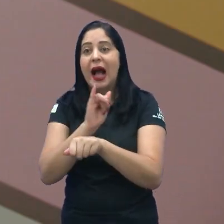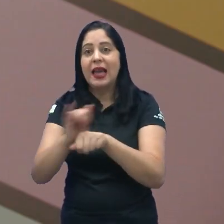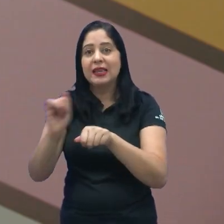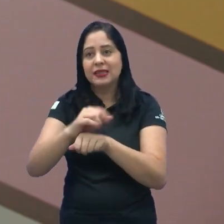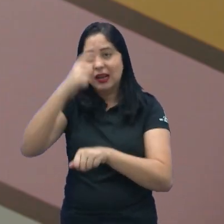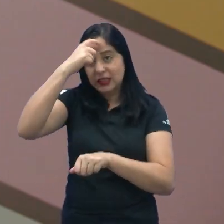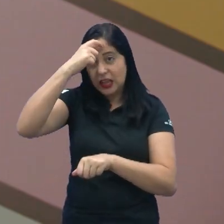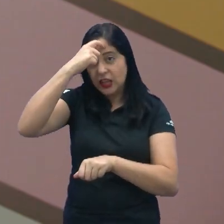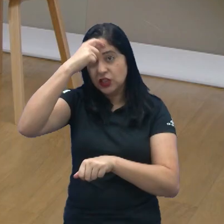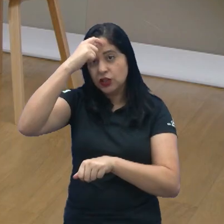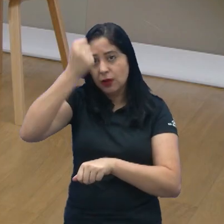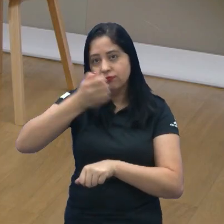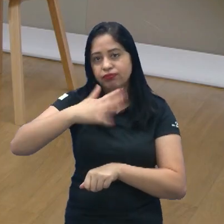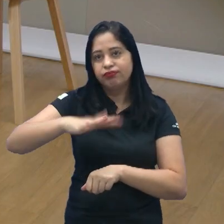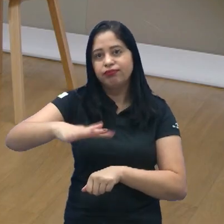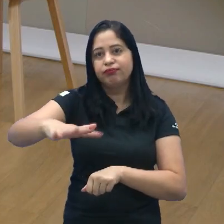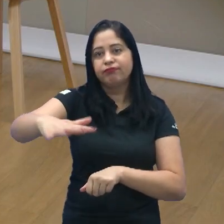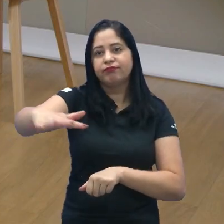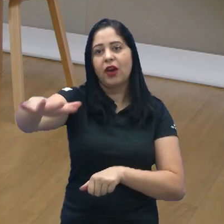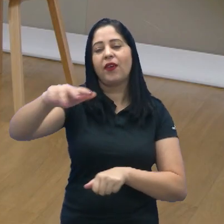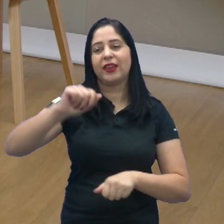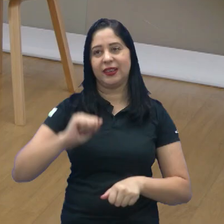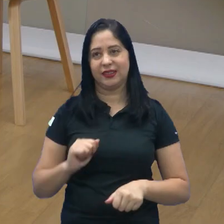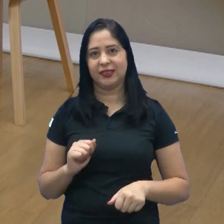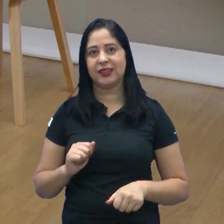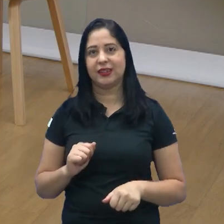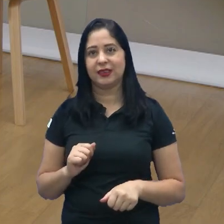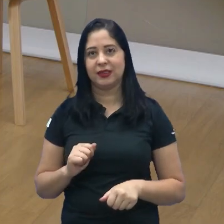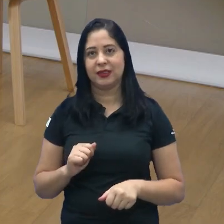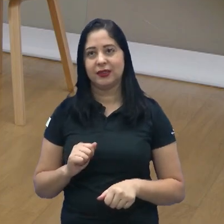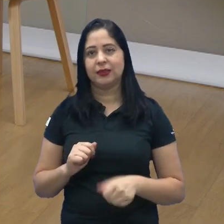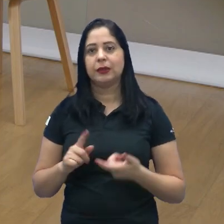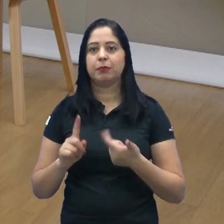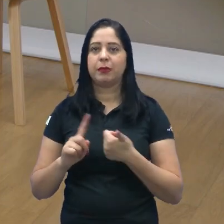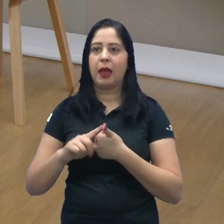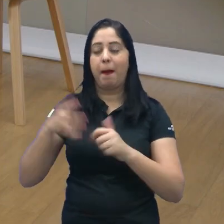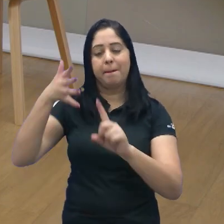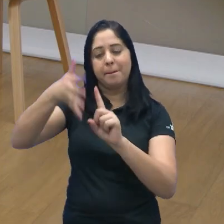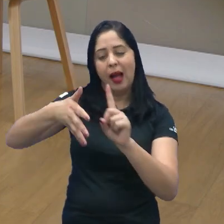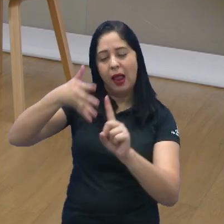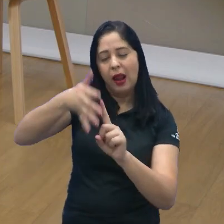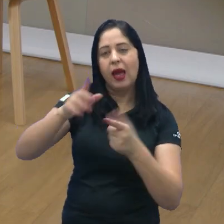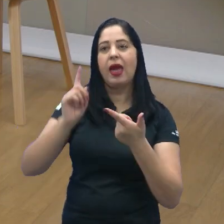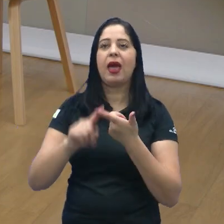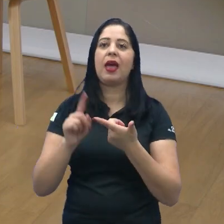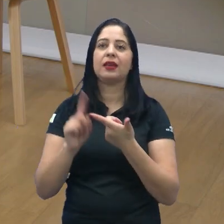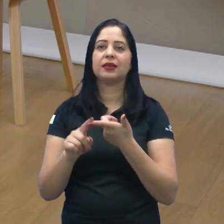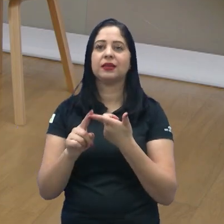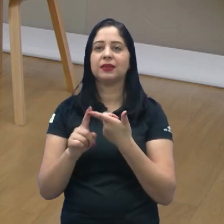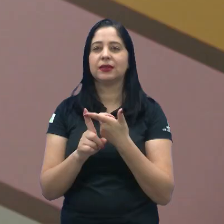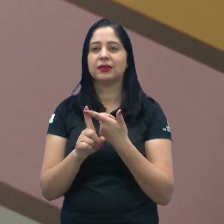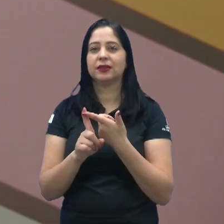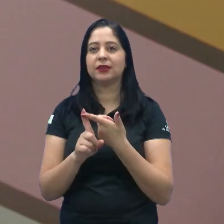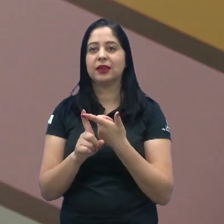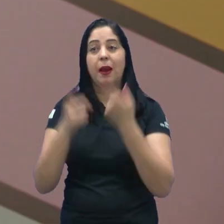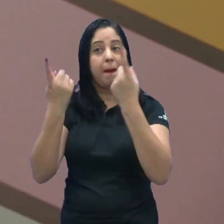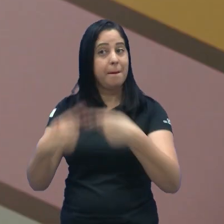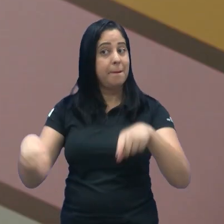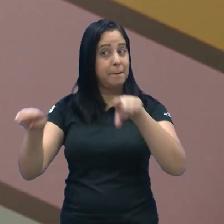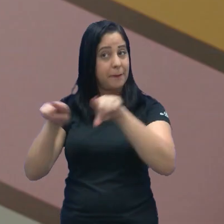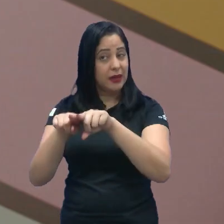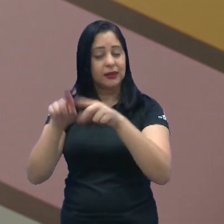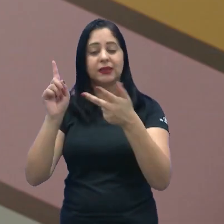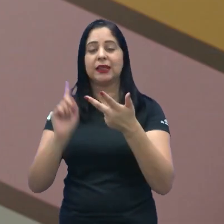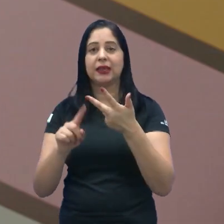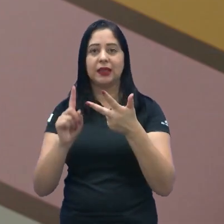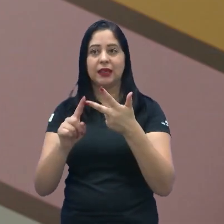conscientização. Intensifica né? mais. Intensificar, exatamente. Através de palestras, de parcerias, né,